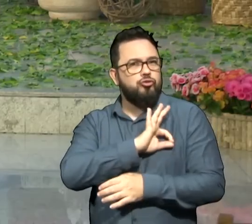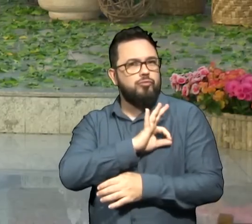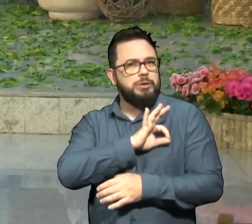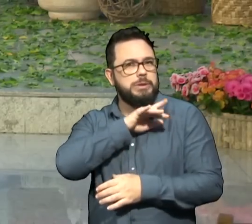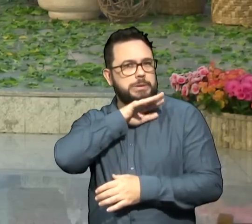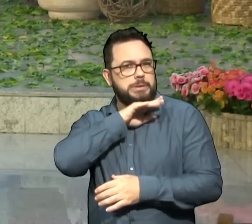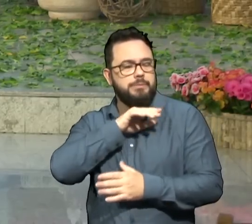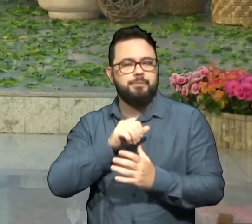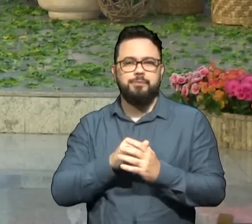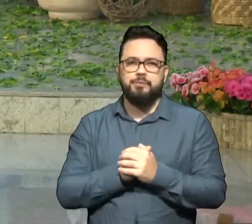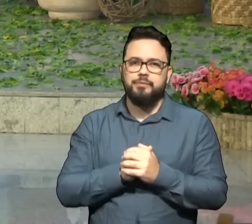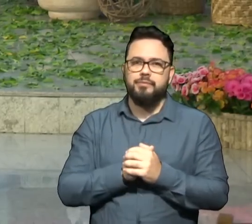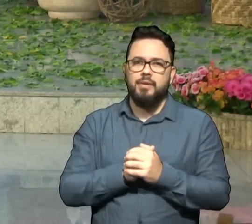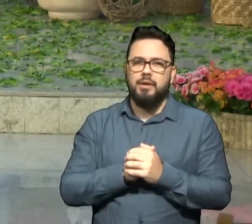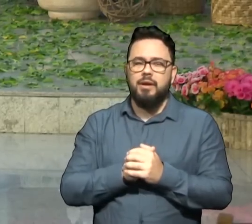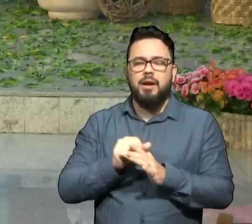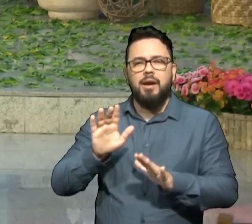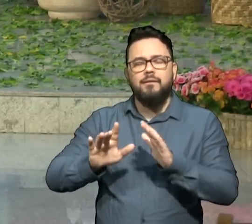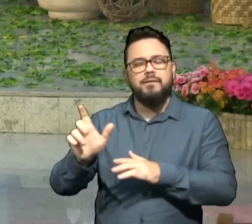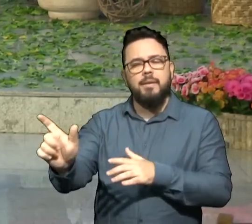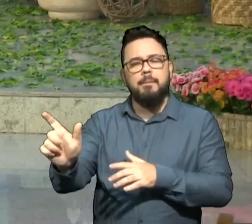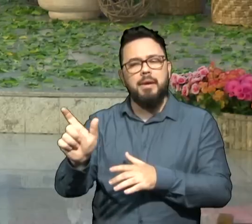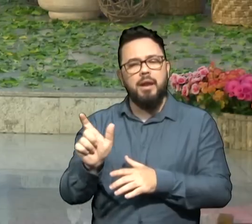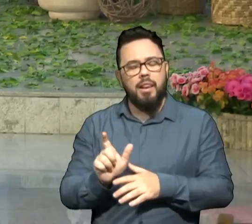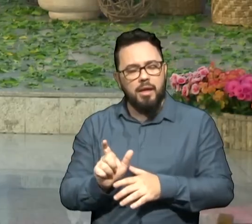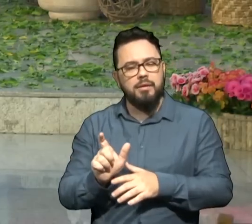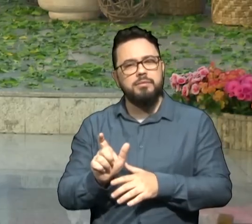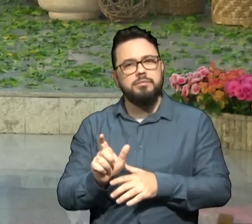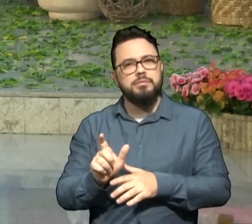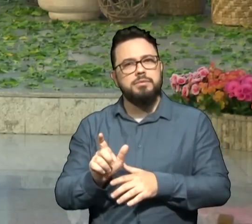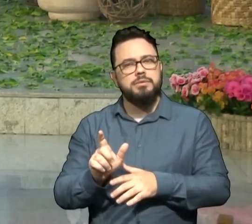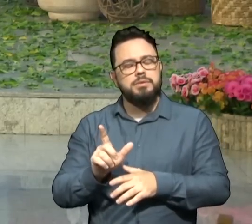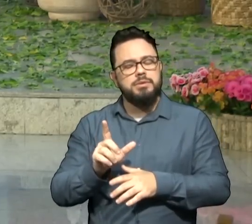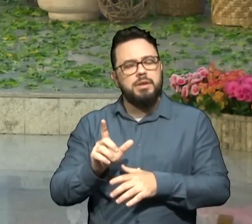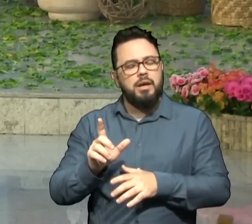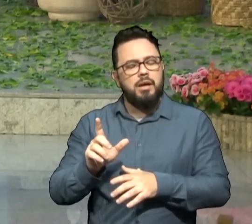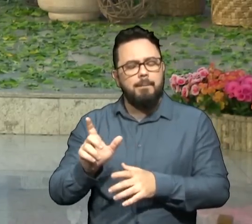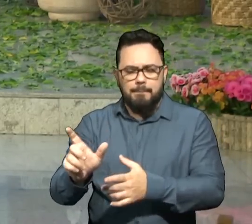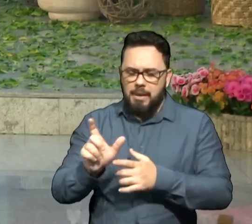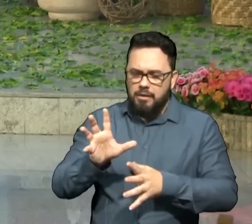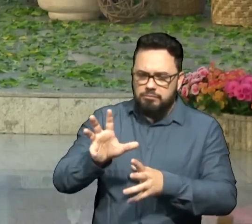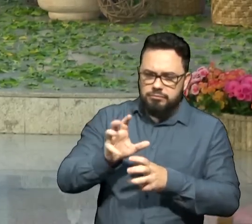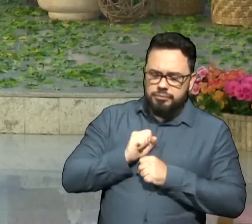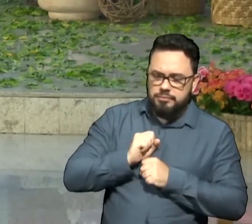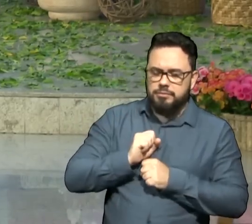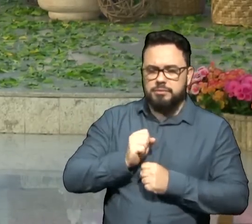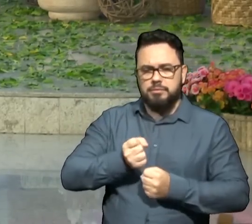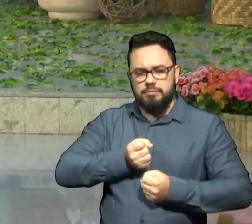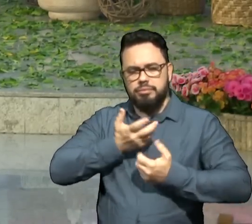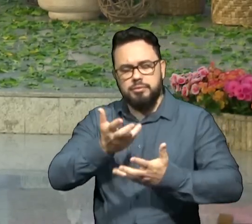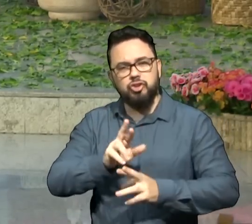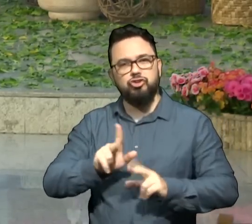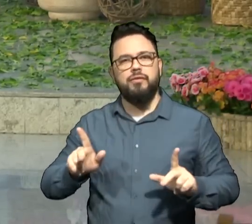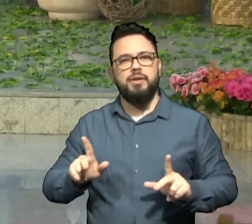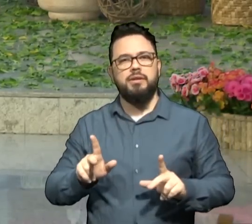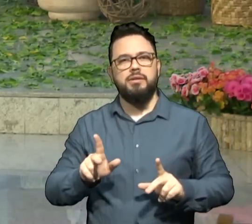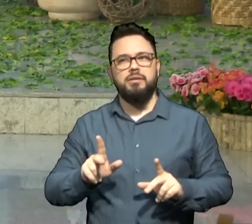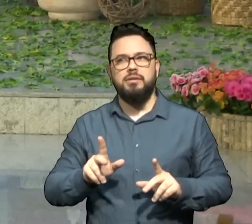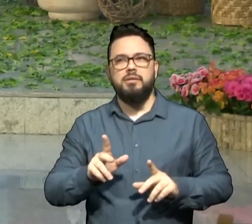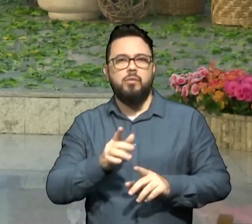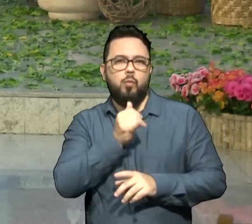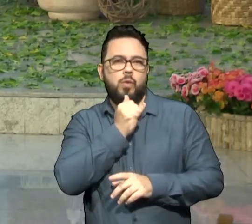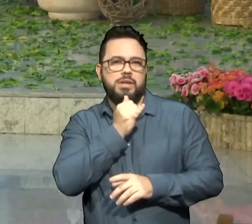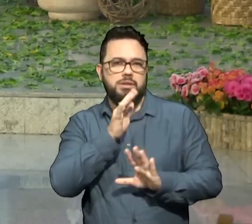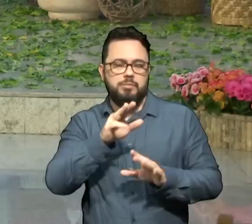é enunciado diante de uma criança da Periferia do Rio de Janeiro ela tem outro significado porque o miliciano para mim é um dado do jornal